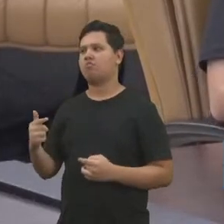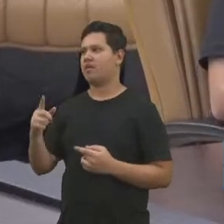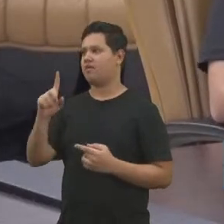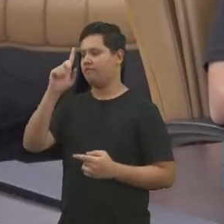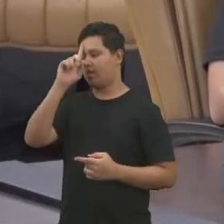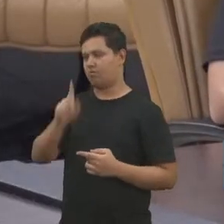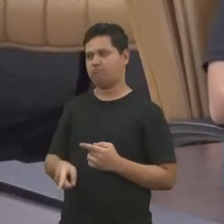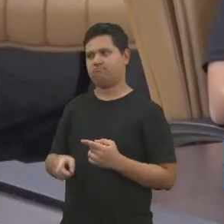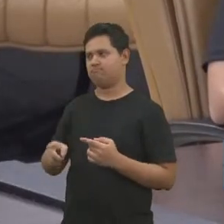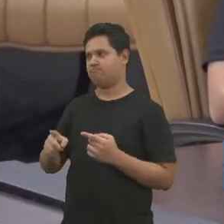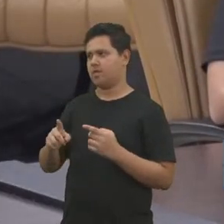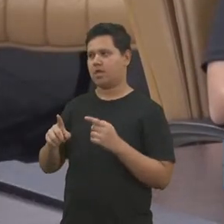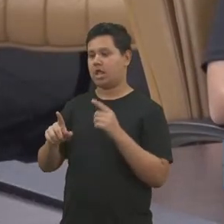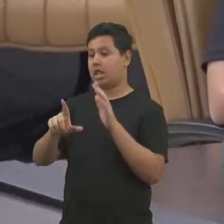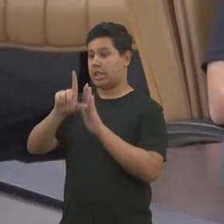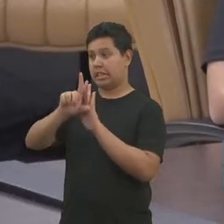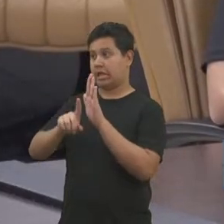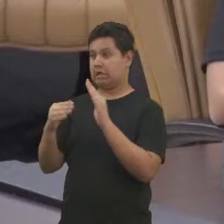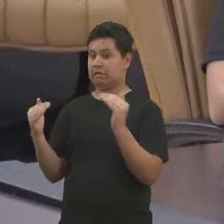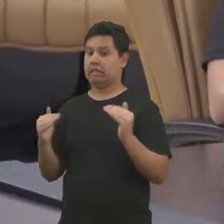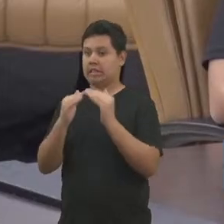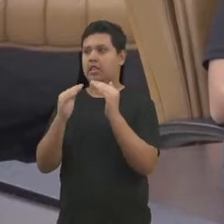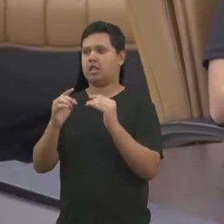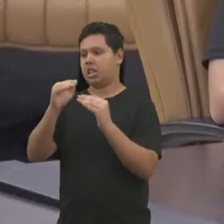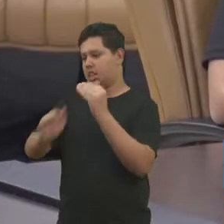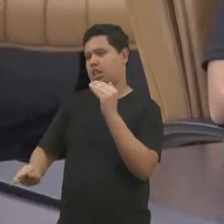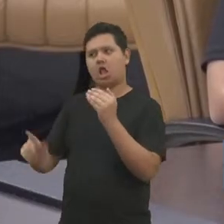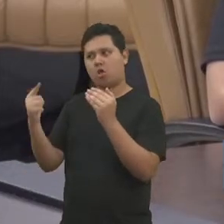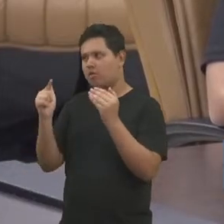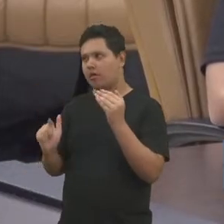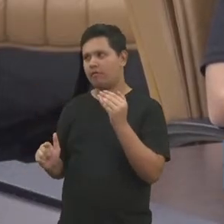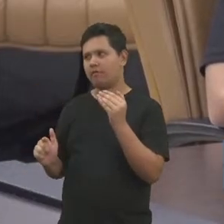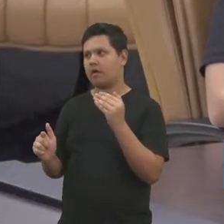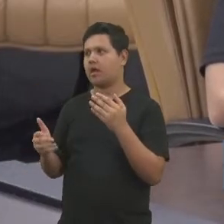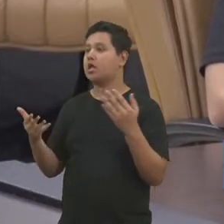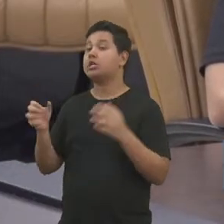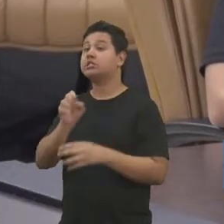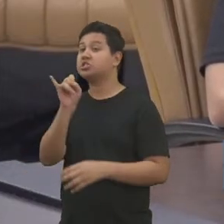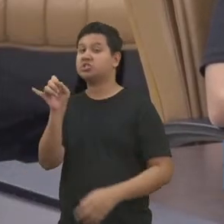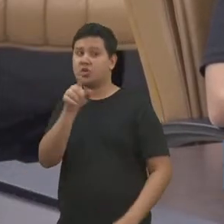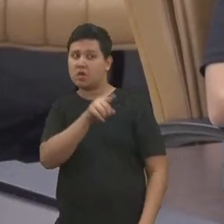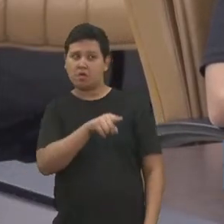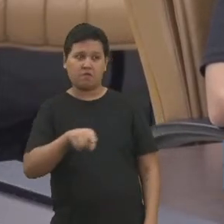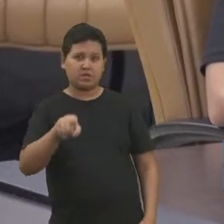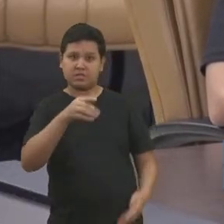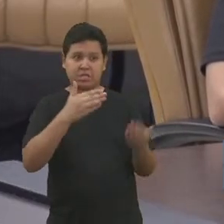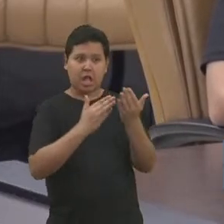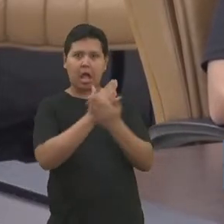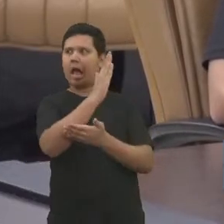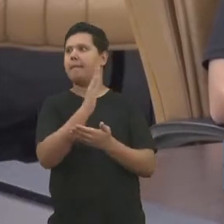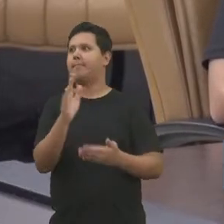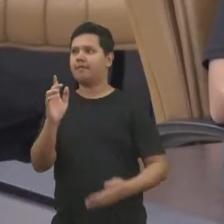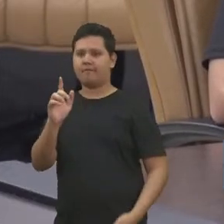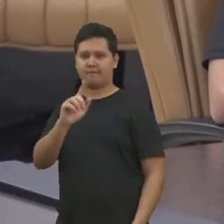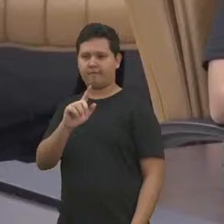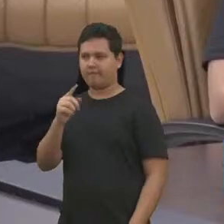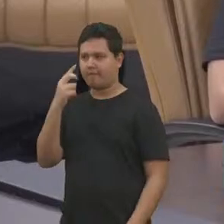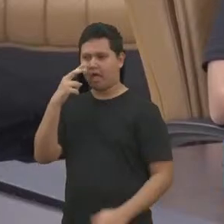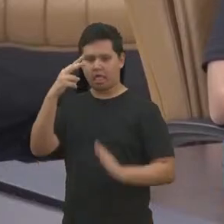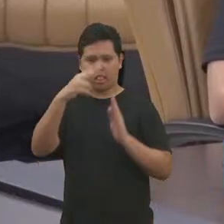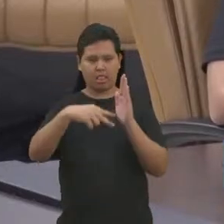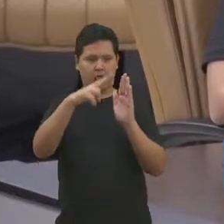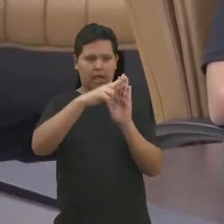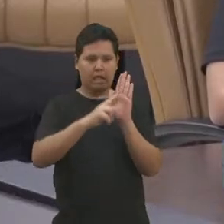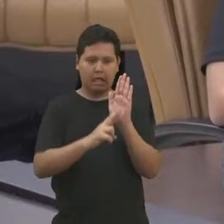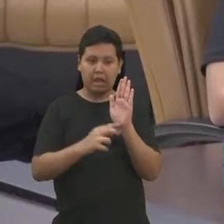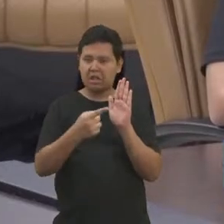contas foram reprovadas. Então, se esses vereadores que estão aqui aprovarem as contas do Isaías Santana, eles vão estar assinando embaixo a devassa